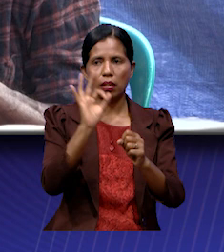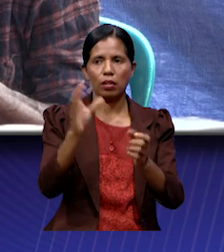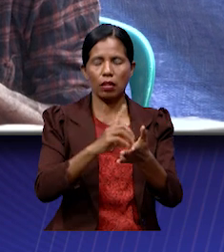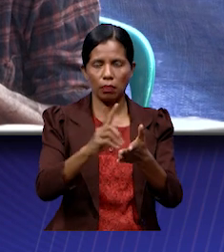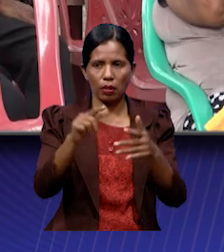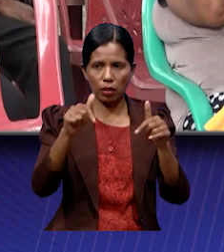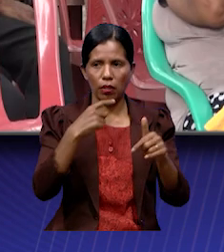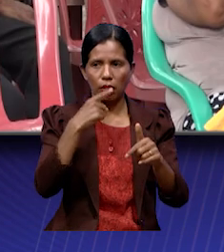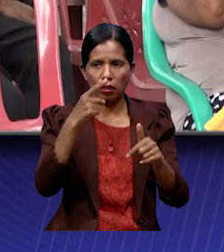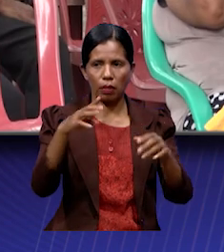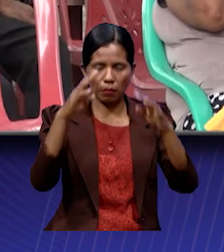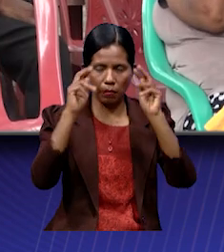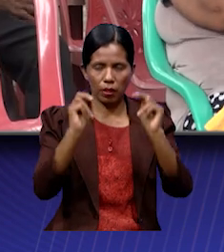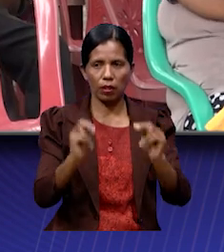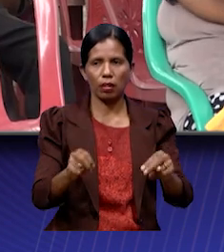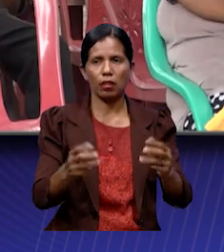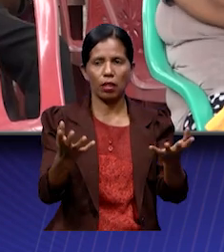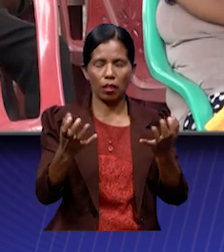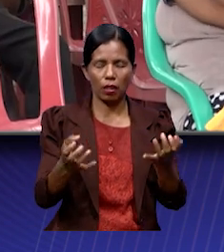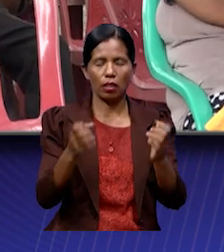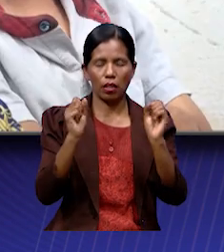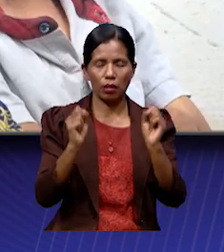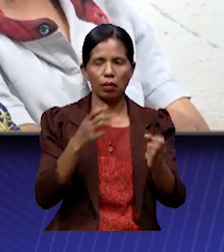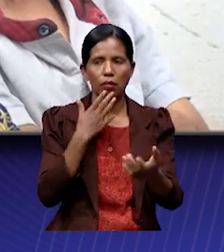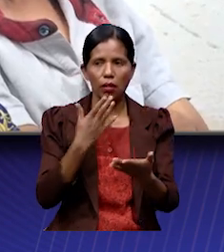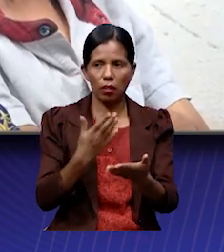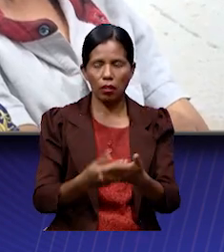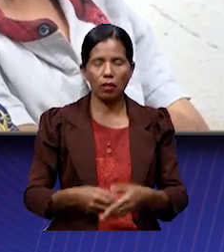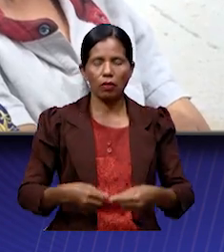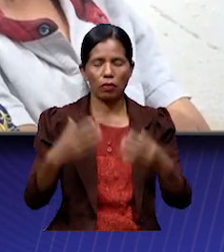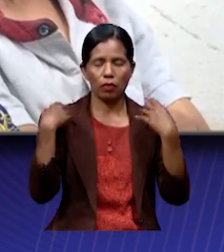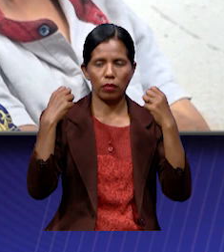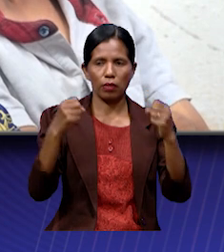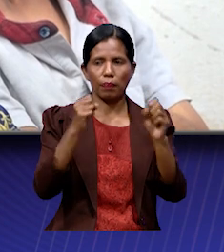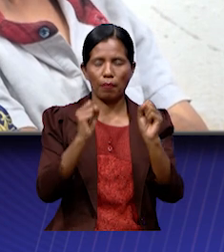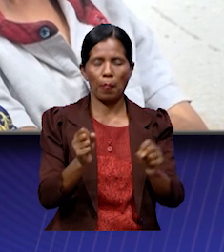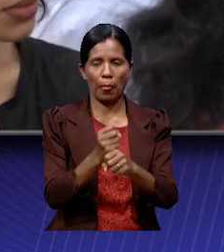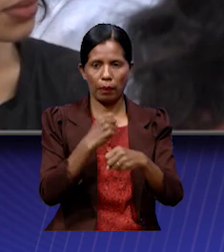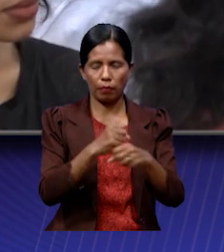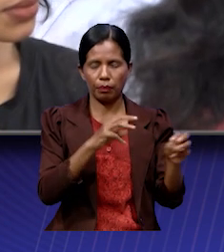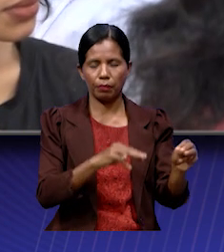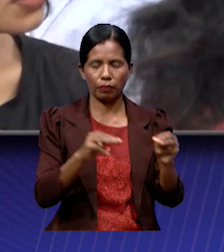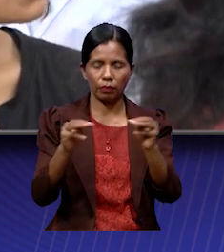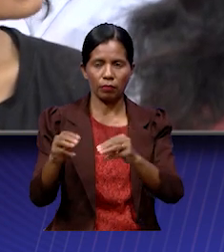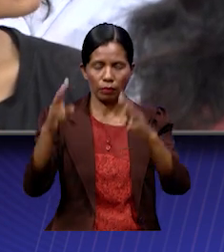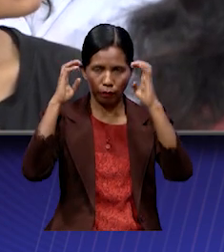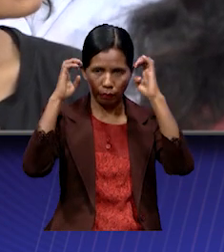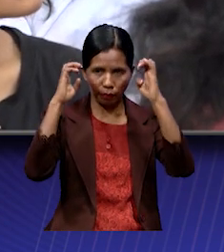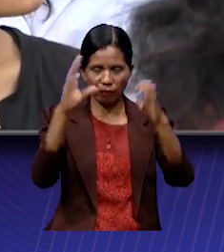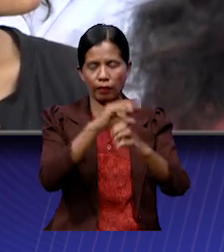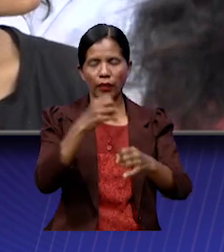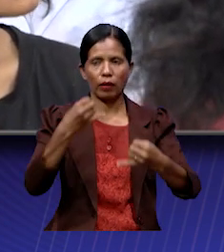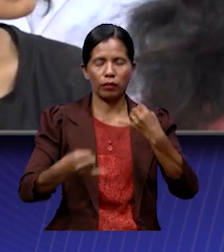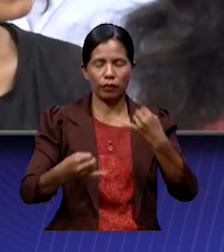ATT, precisa e a pensamento estratégico e da nebe forte ou de bela halo mudança e a área educação, no